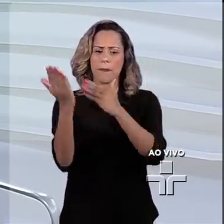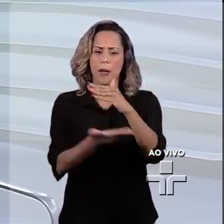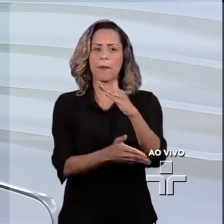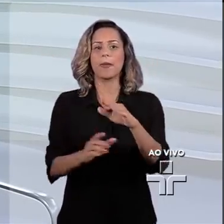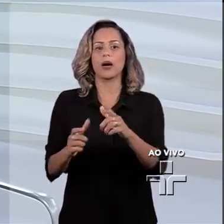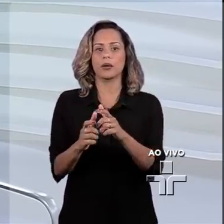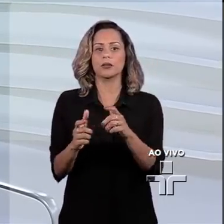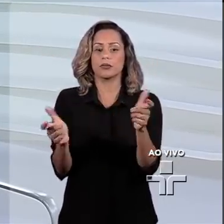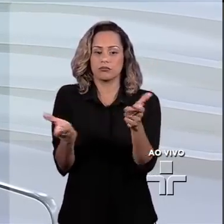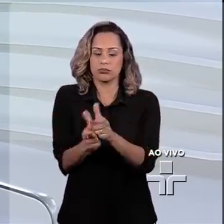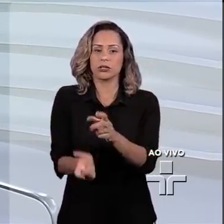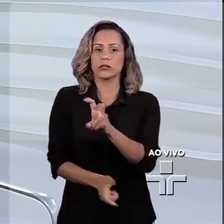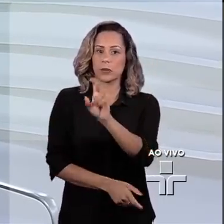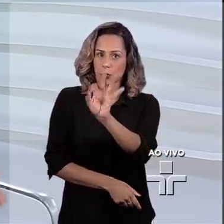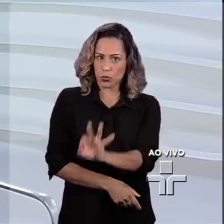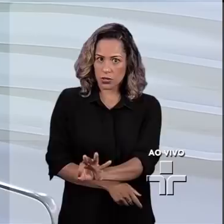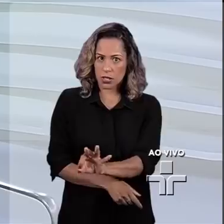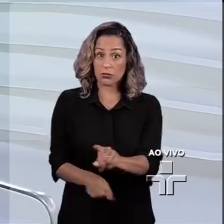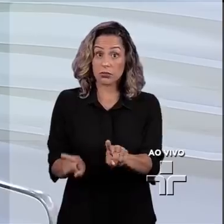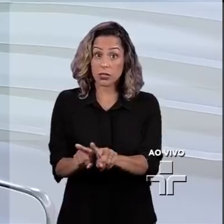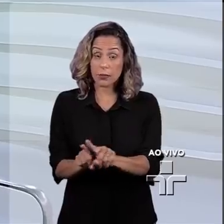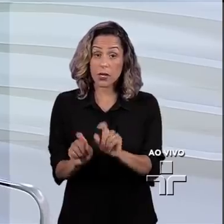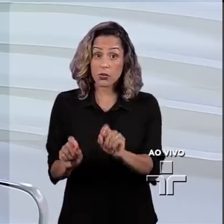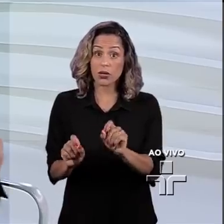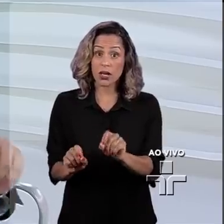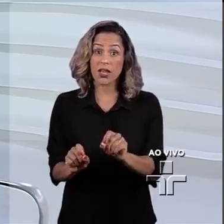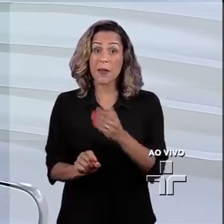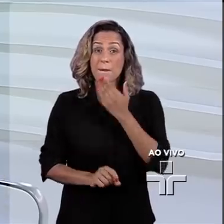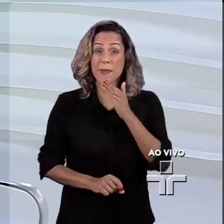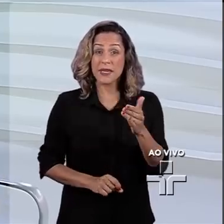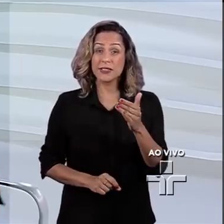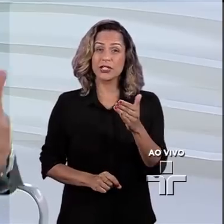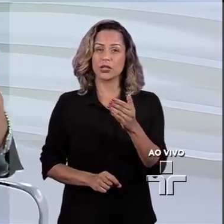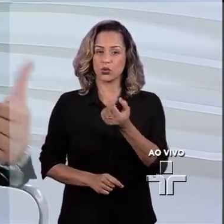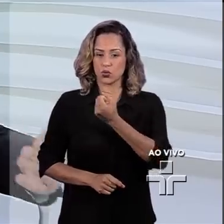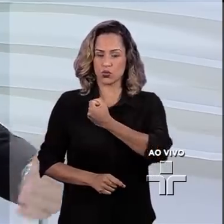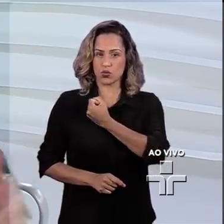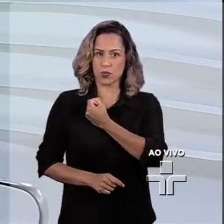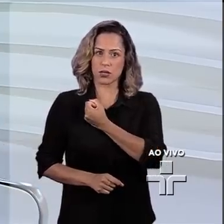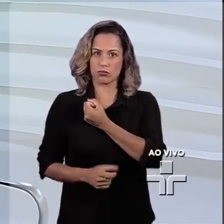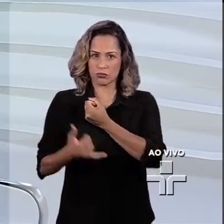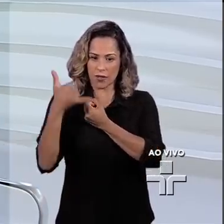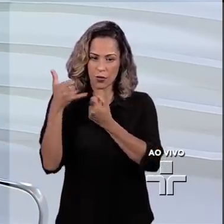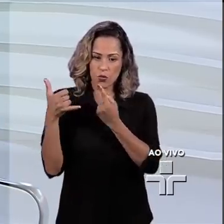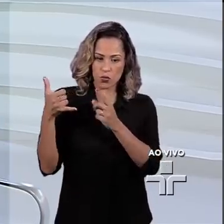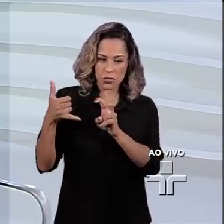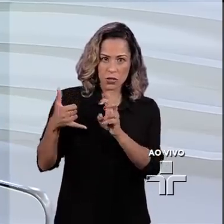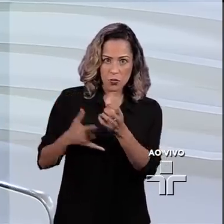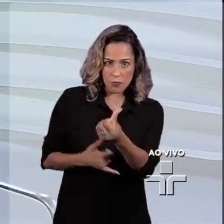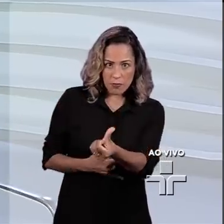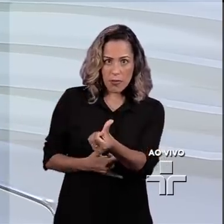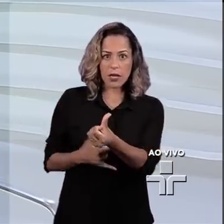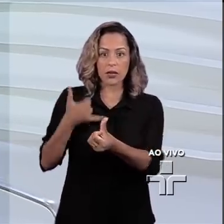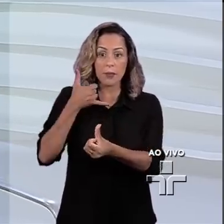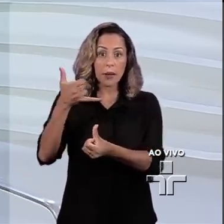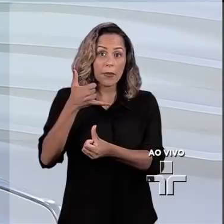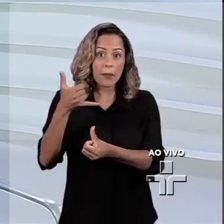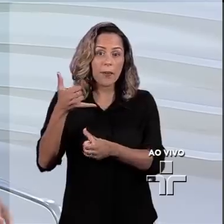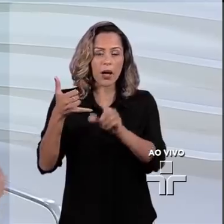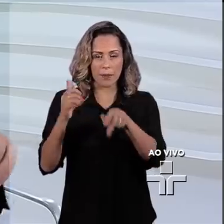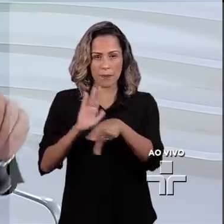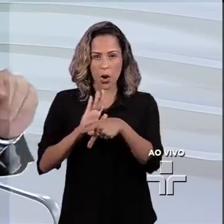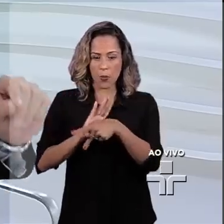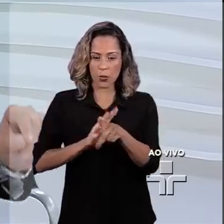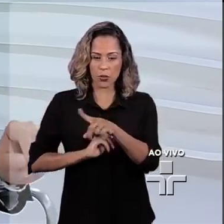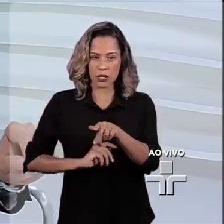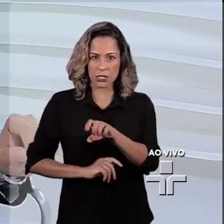O número de solicitações não atendidas no 156, que é o canal de solicitação de ação de zeladoria,